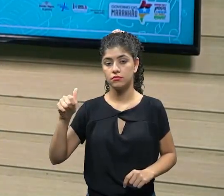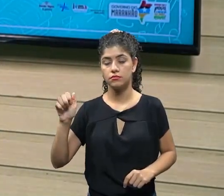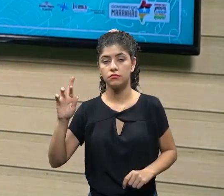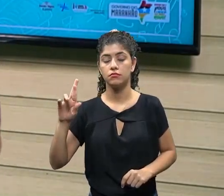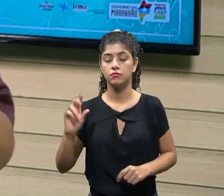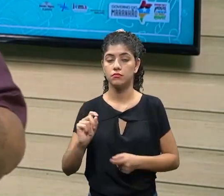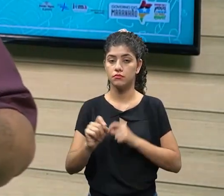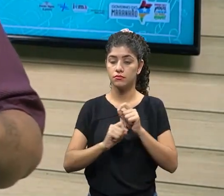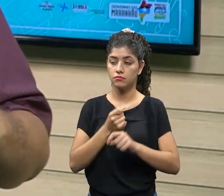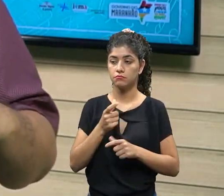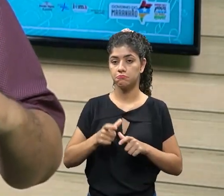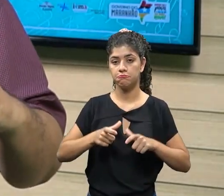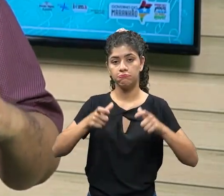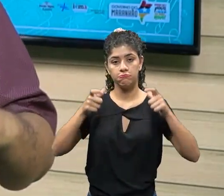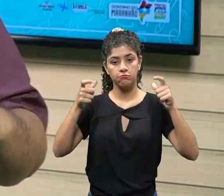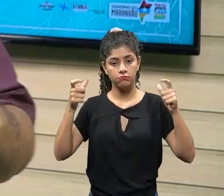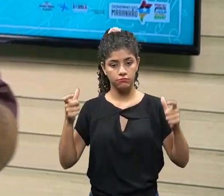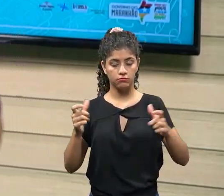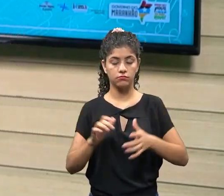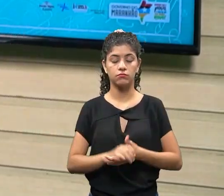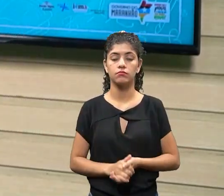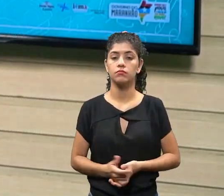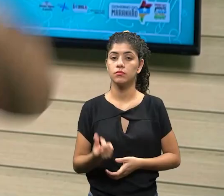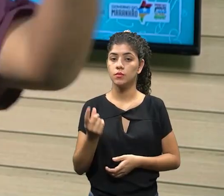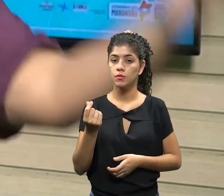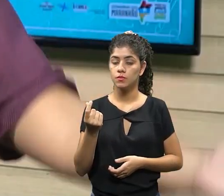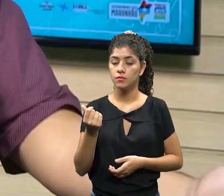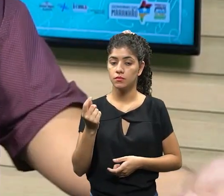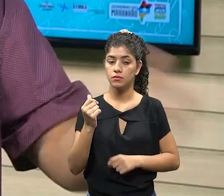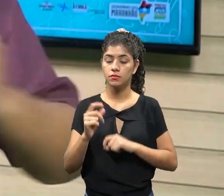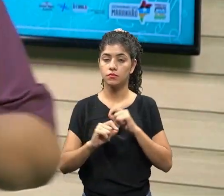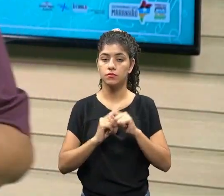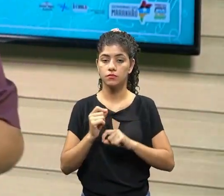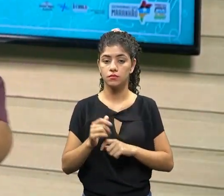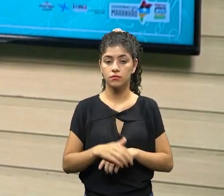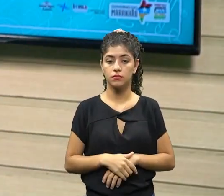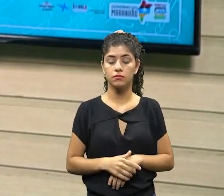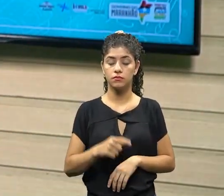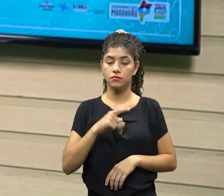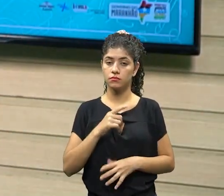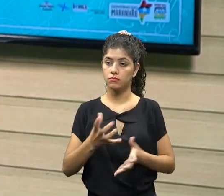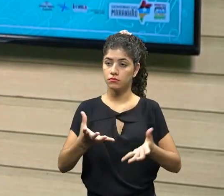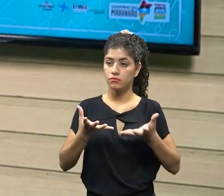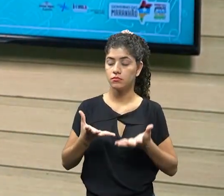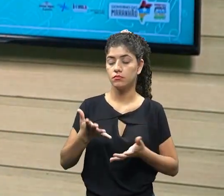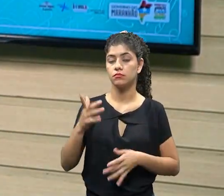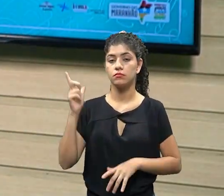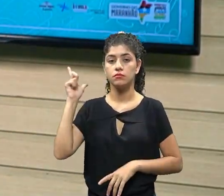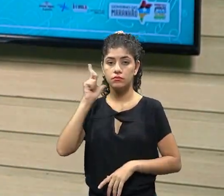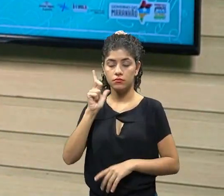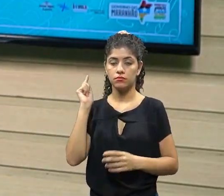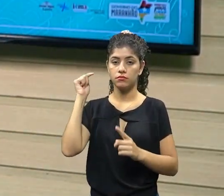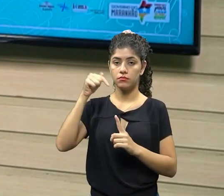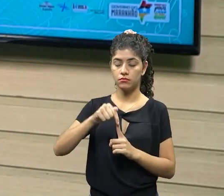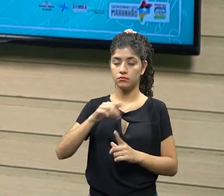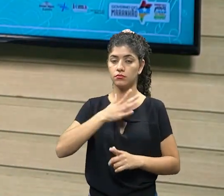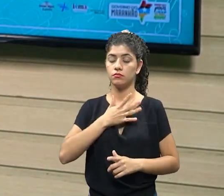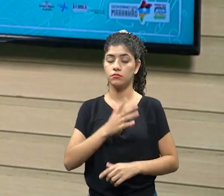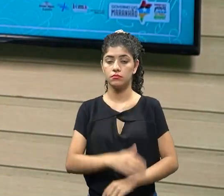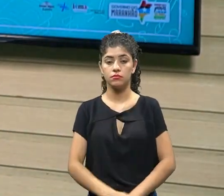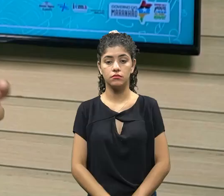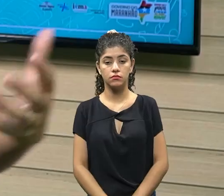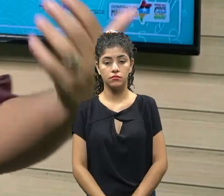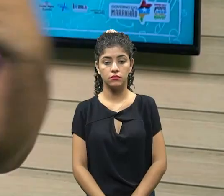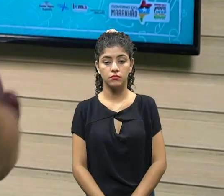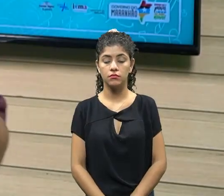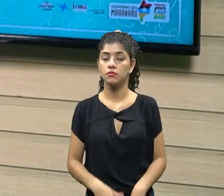renda, para que esse dinheiro ele alcance o objetivo na qual eu estabeleci. Então, essa é a ideia